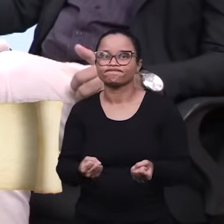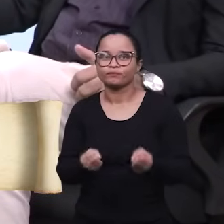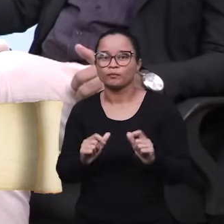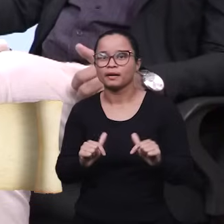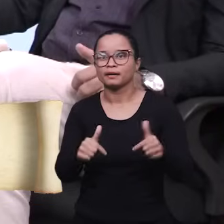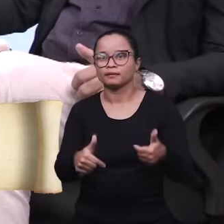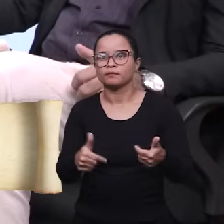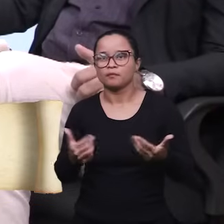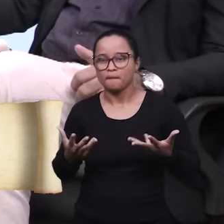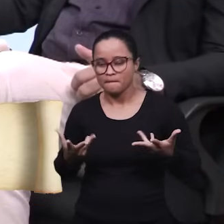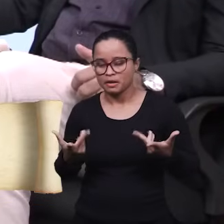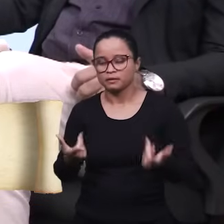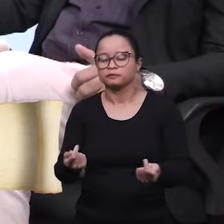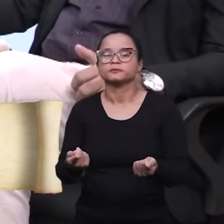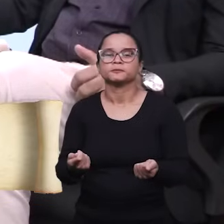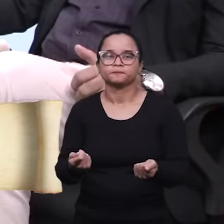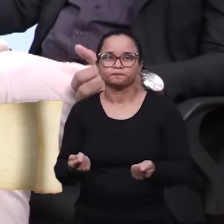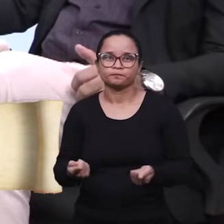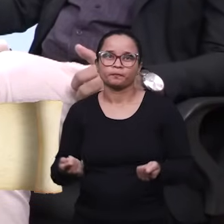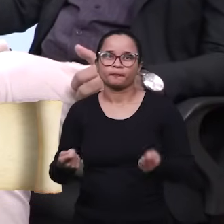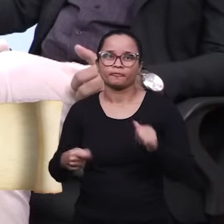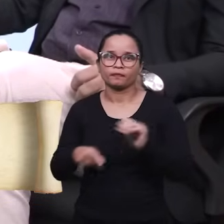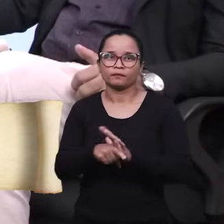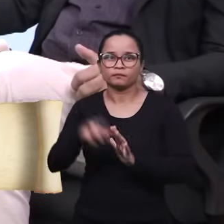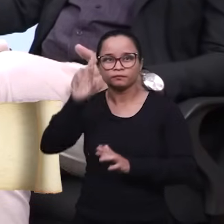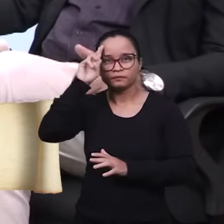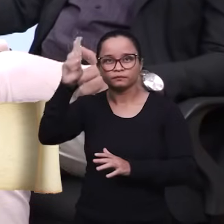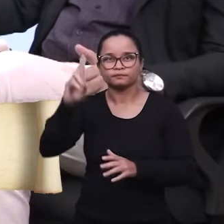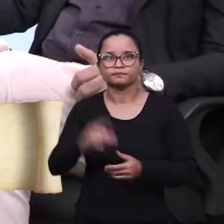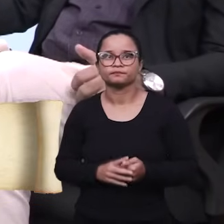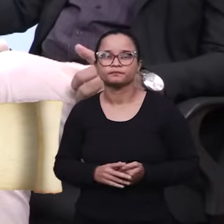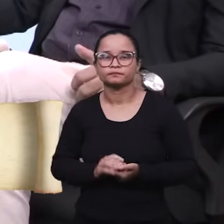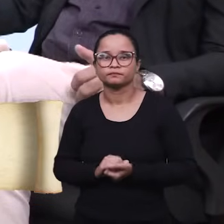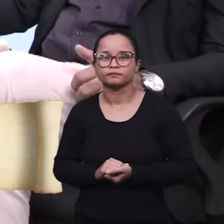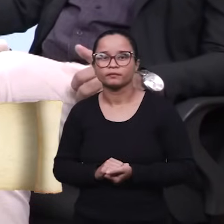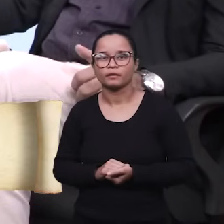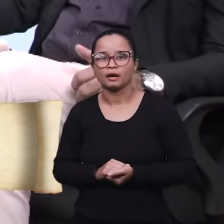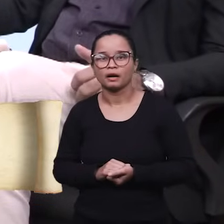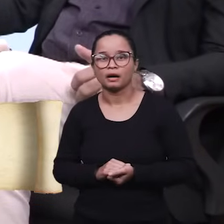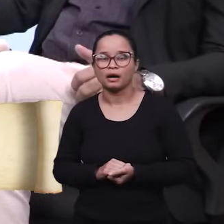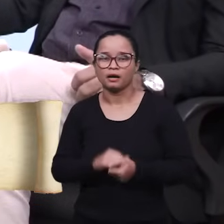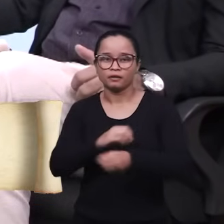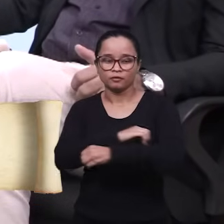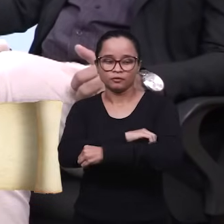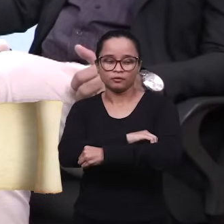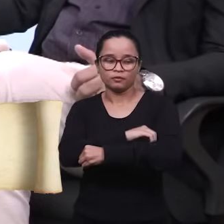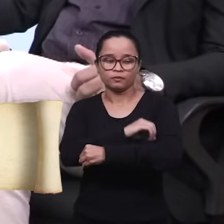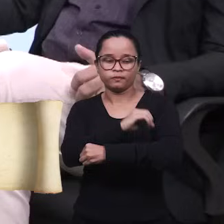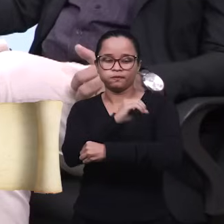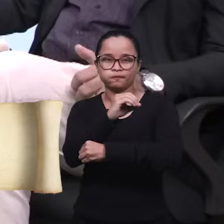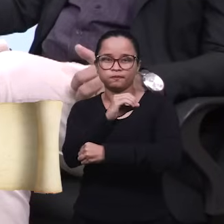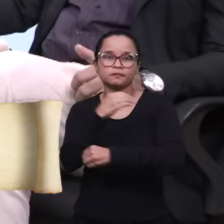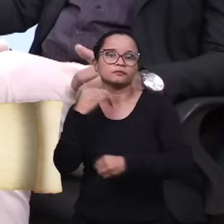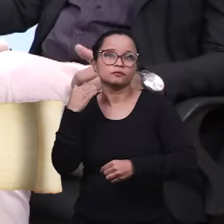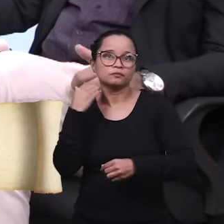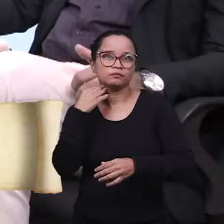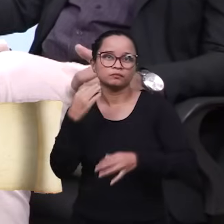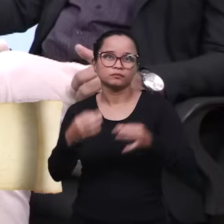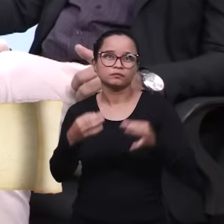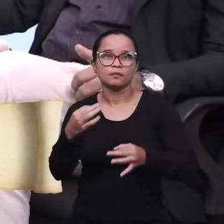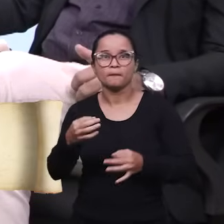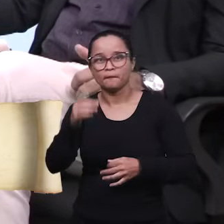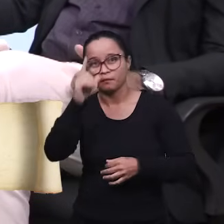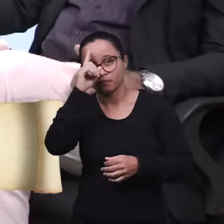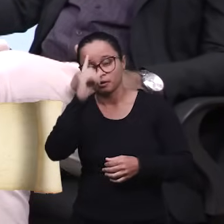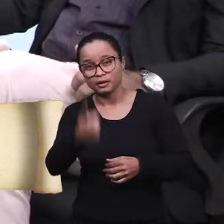assim grandiosa da parte do Senhor. Amanhece o dia, os magistrados mandaram um